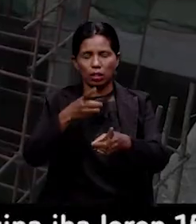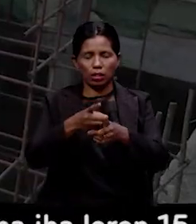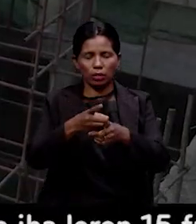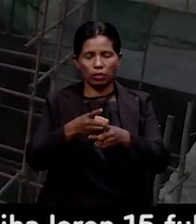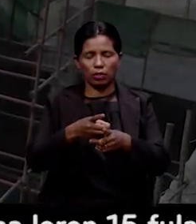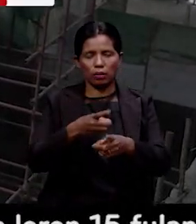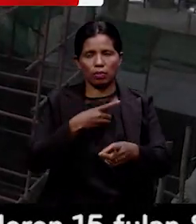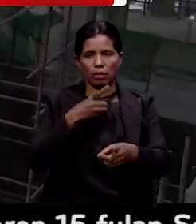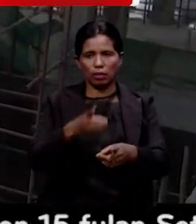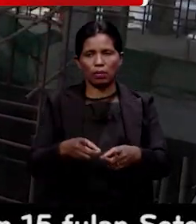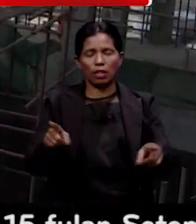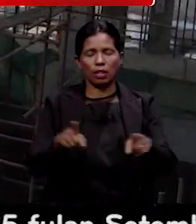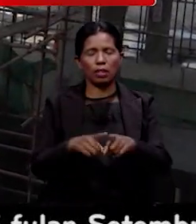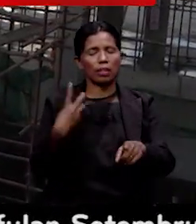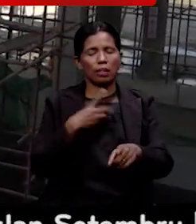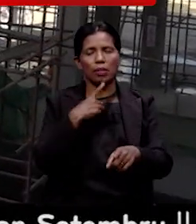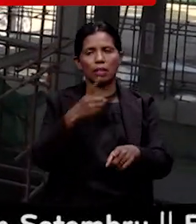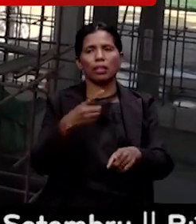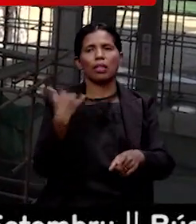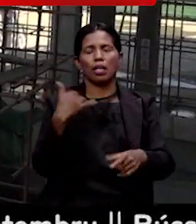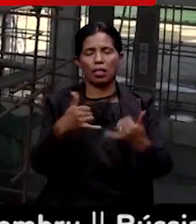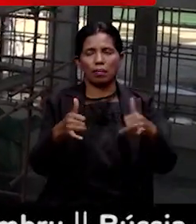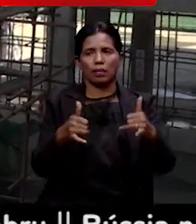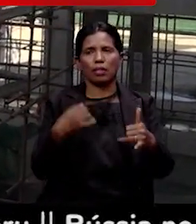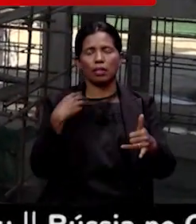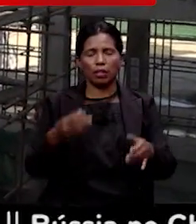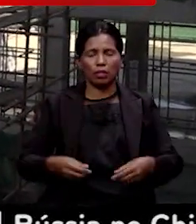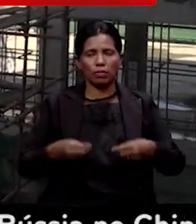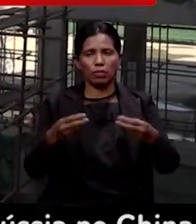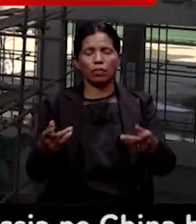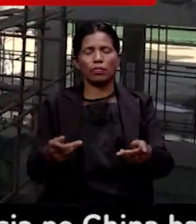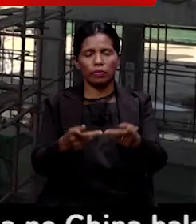ma madeira ita halimar. Então ita fofatin,